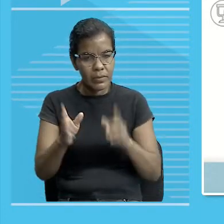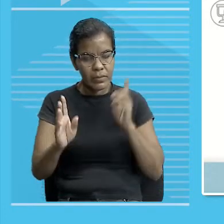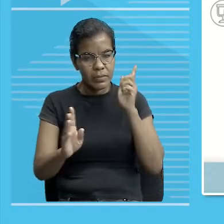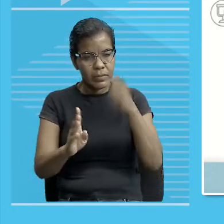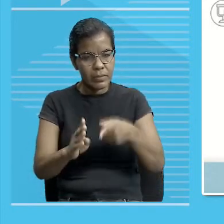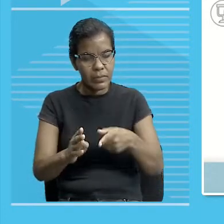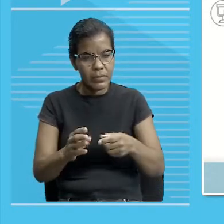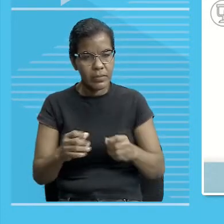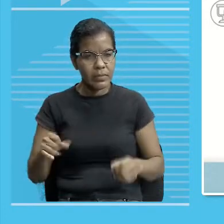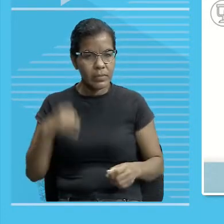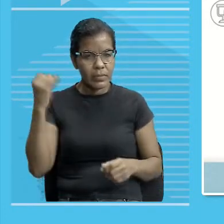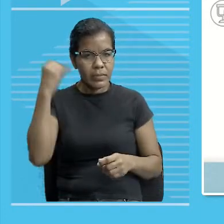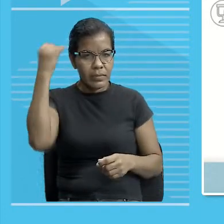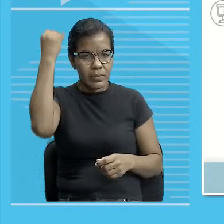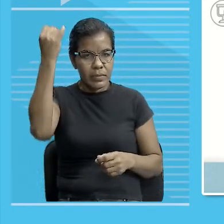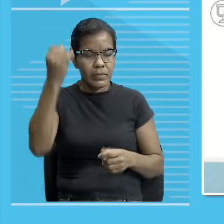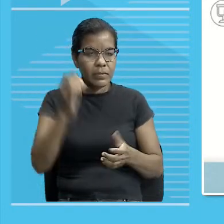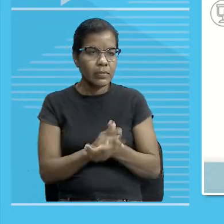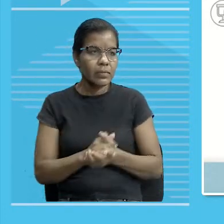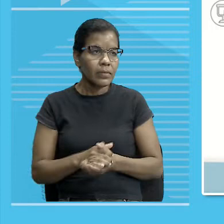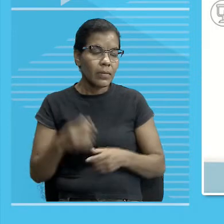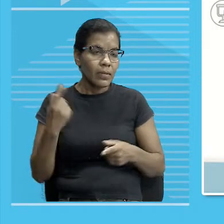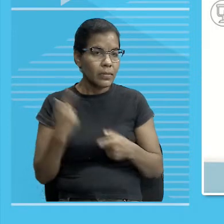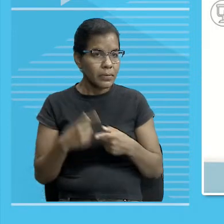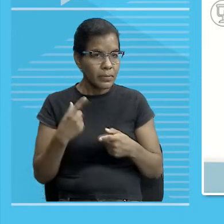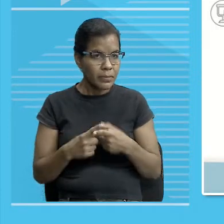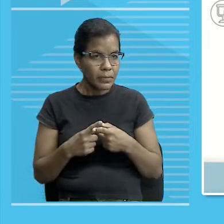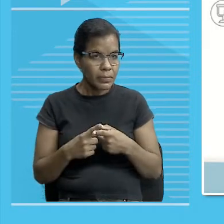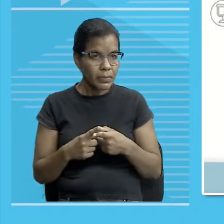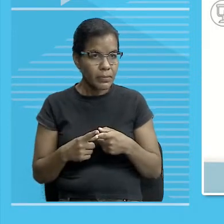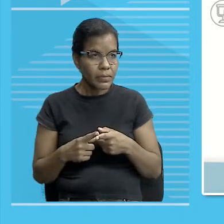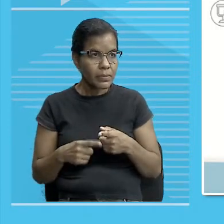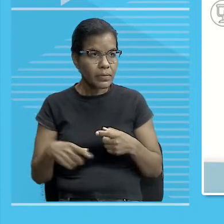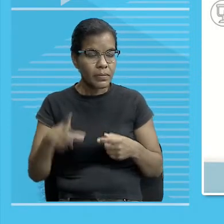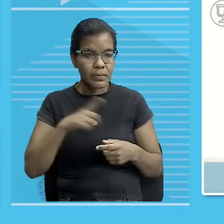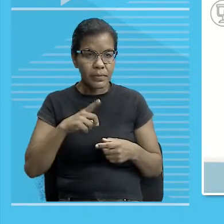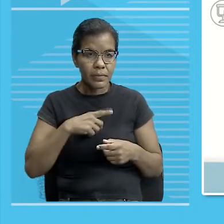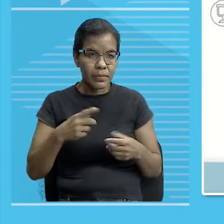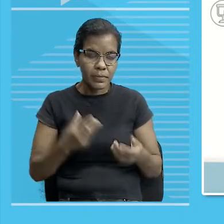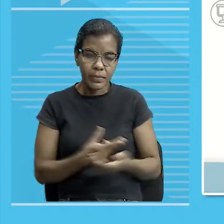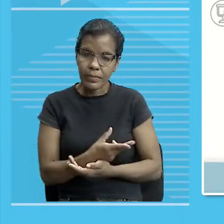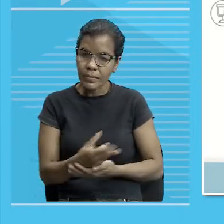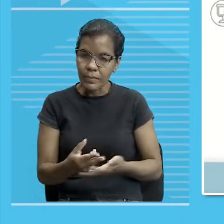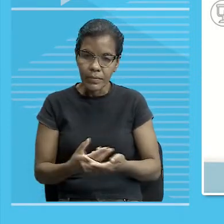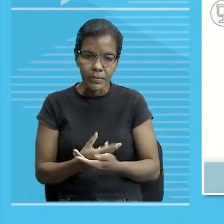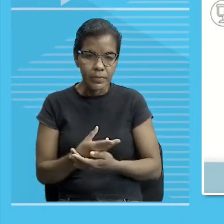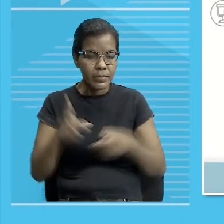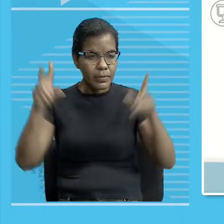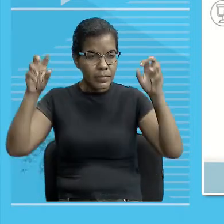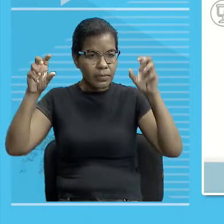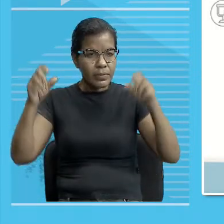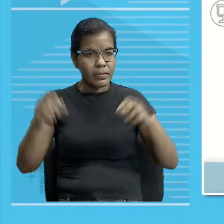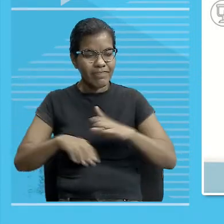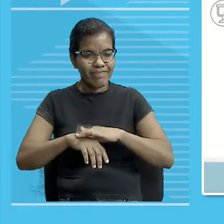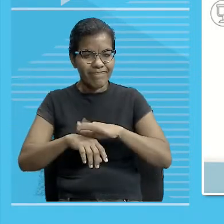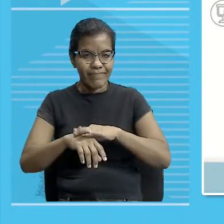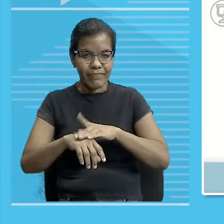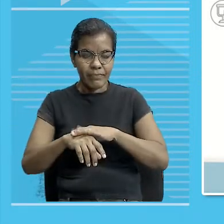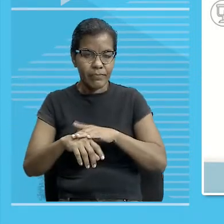Isso é o mais importante. Por quê? Porque tem muitas formas de transmissão e tem muitos tipos de